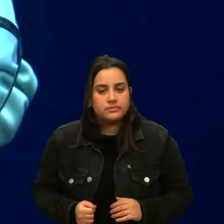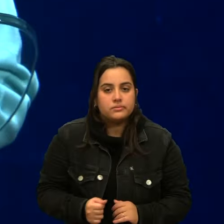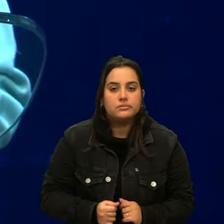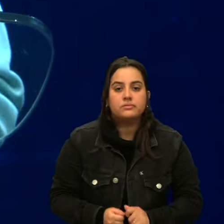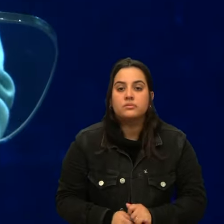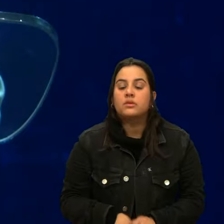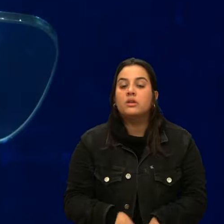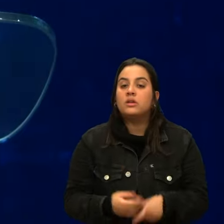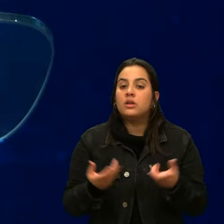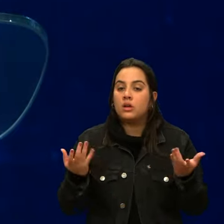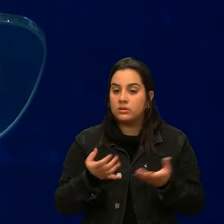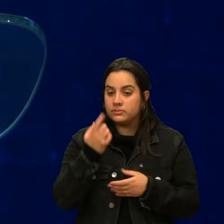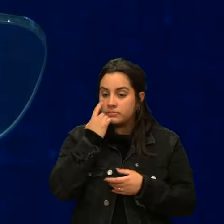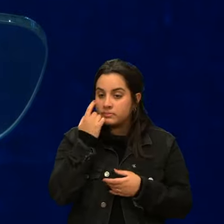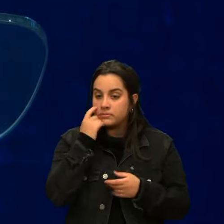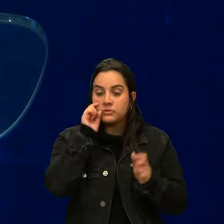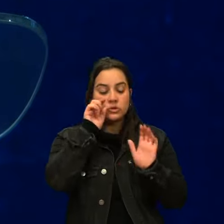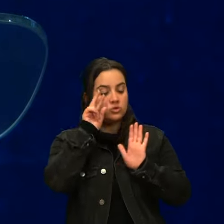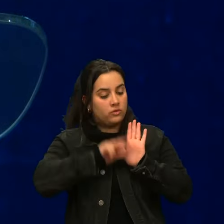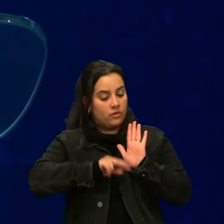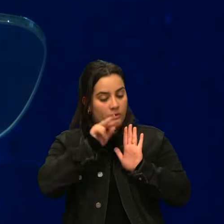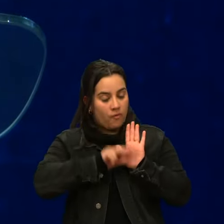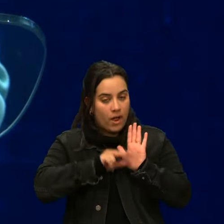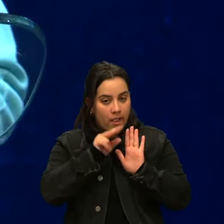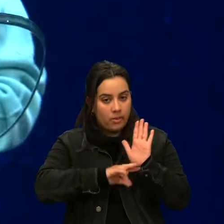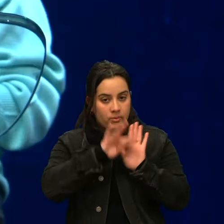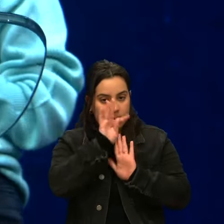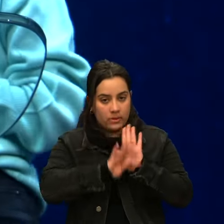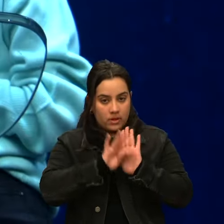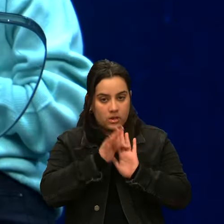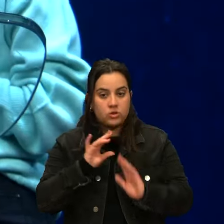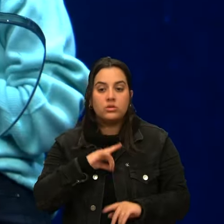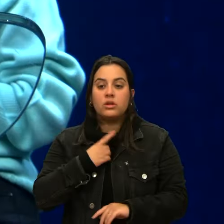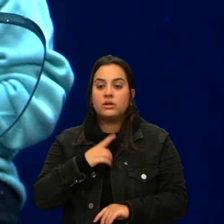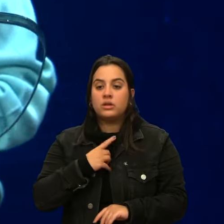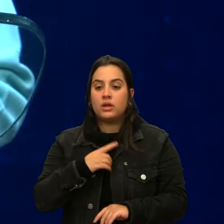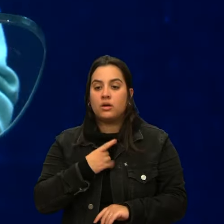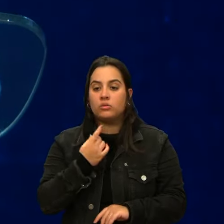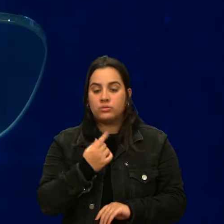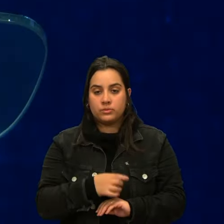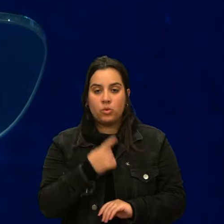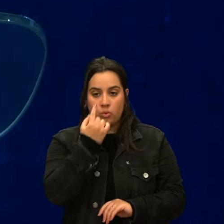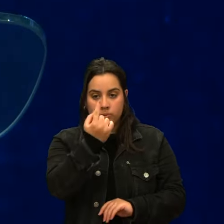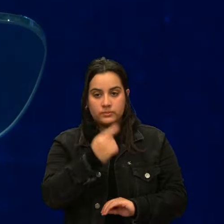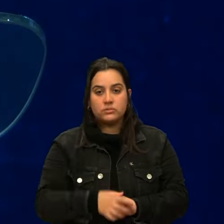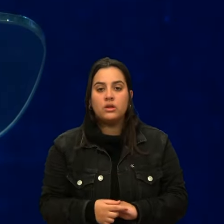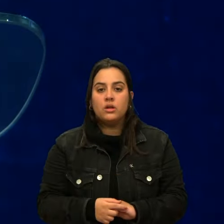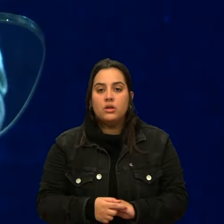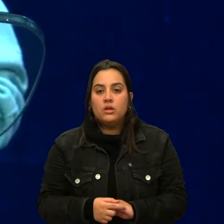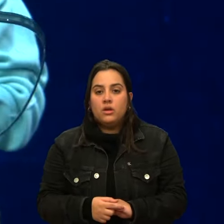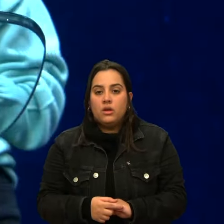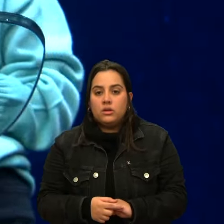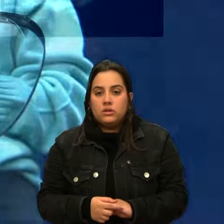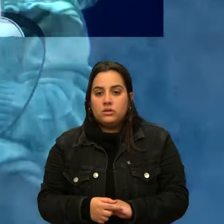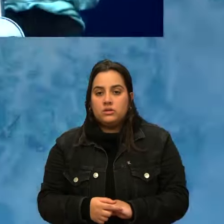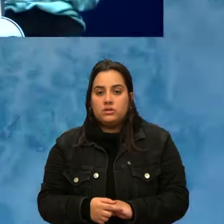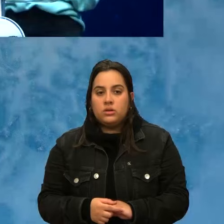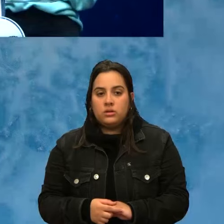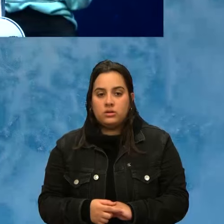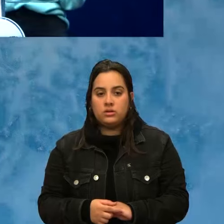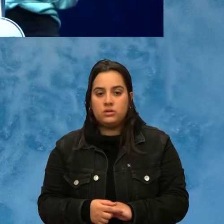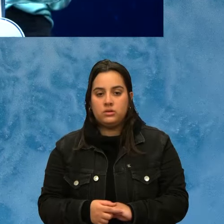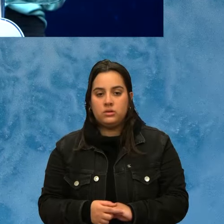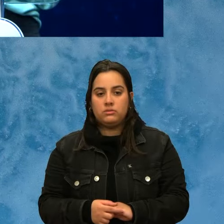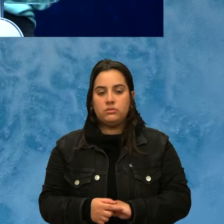nisso, a gente vai ler o texto, Daniel 1, presta atenção aí, vamos lá, fala assim: no terceiro ano